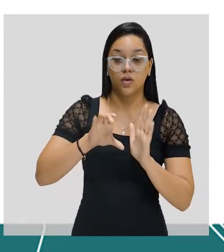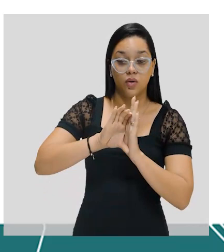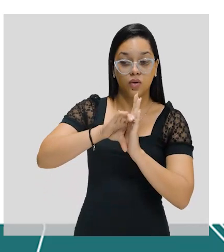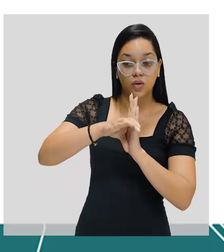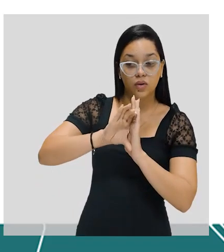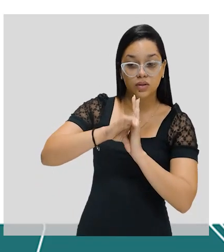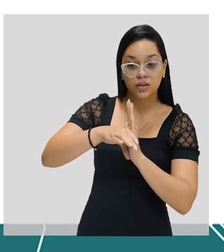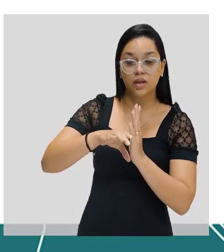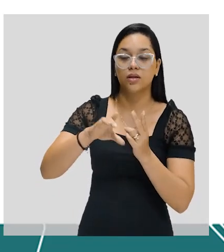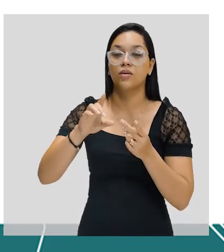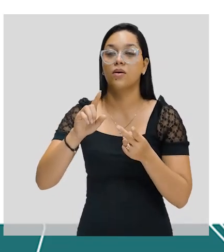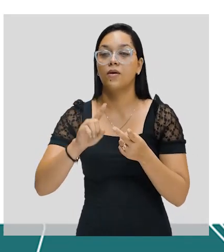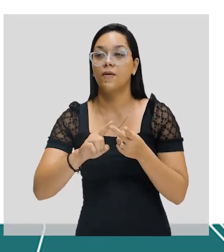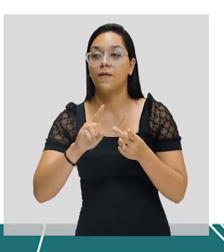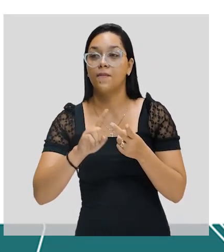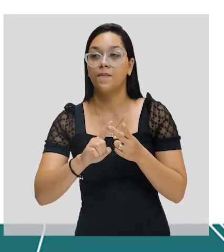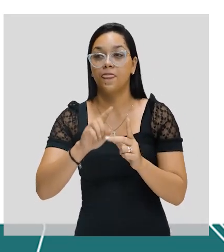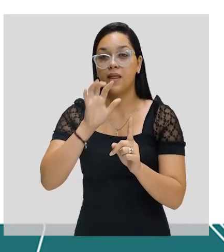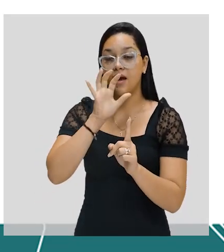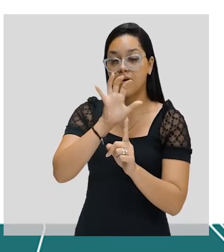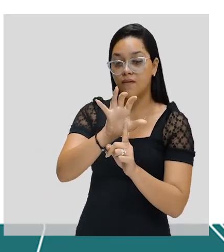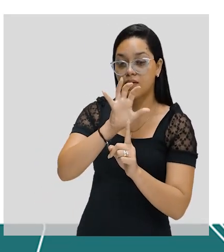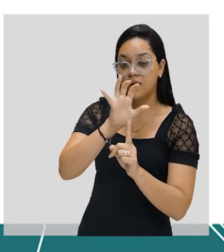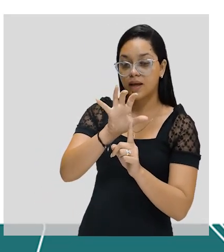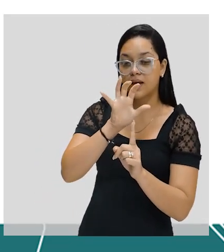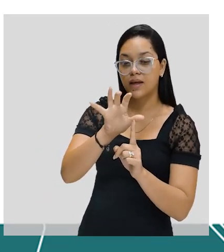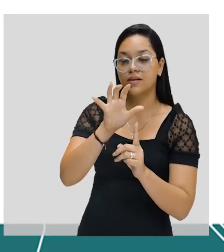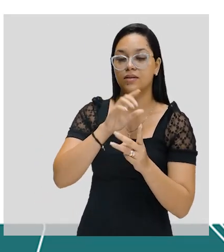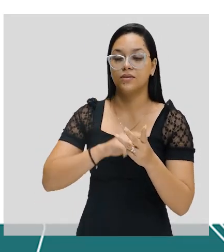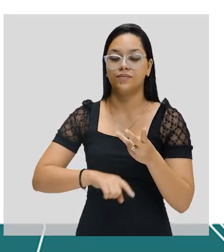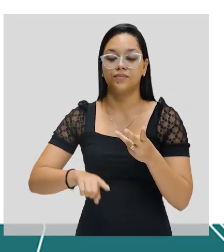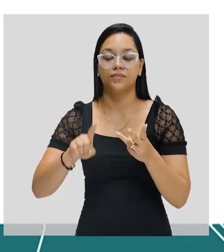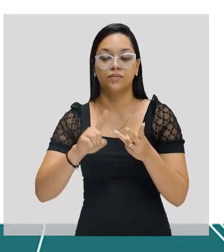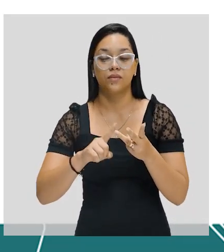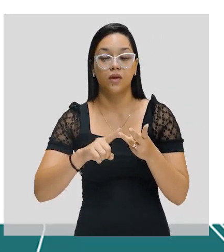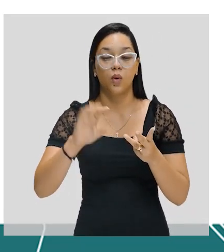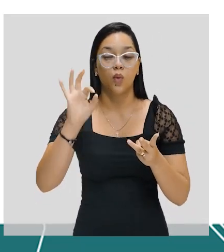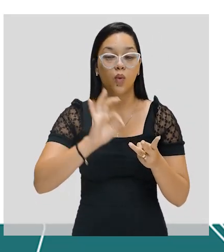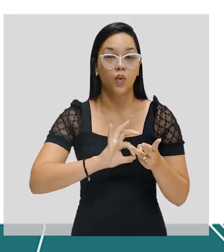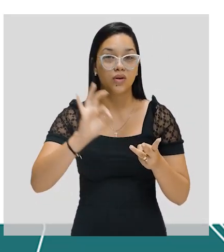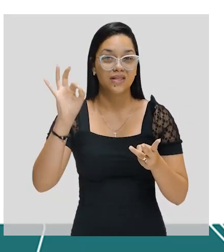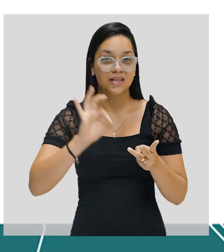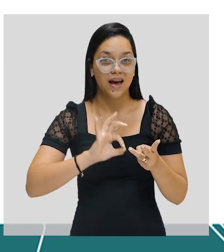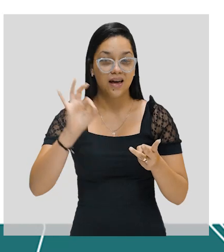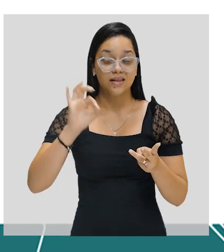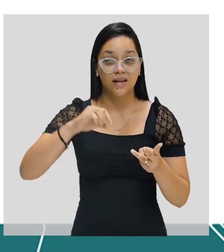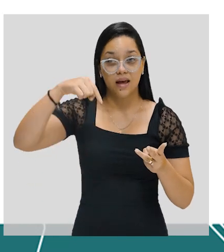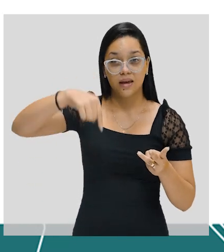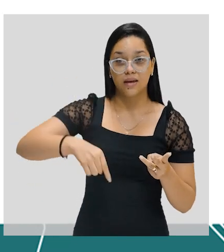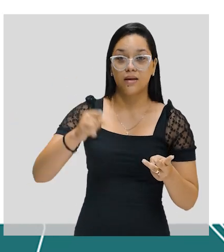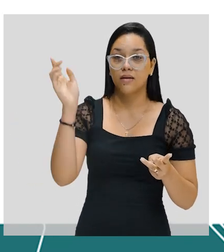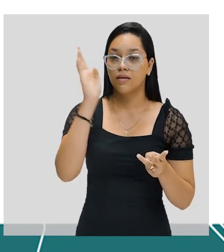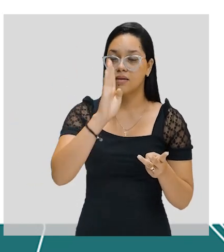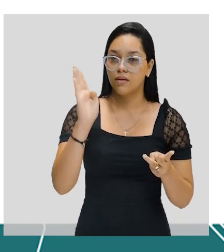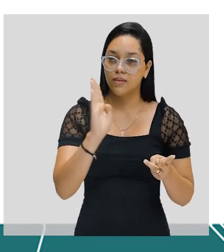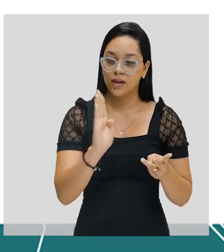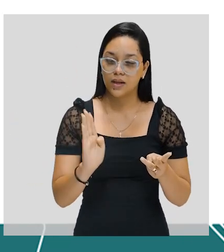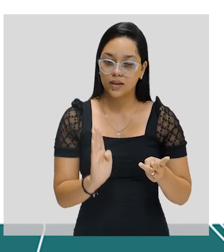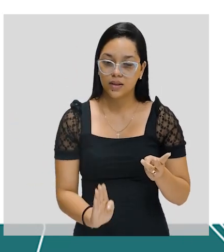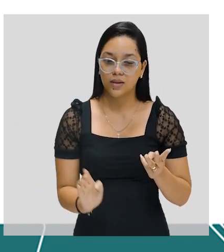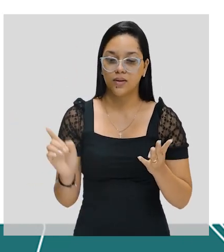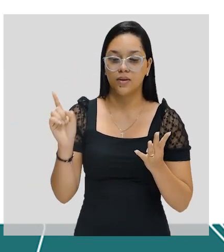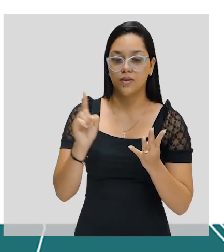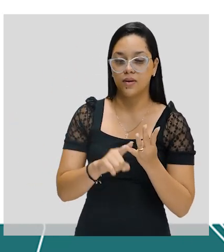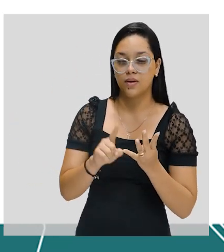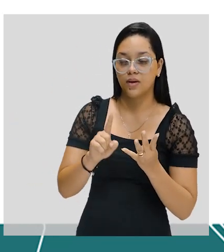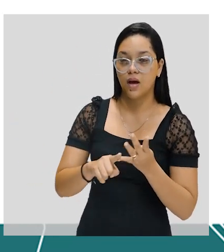do sedentarismo para vocês, a influência da vida moderna, alguns dados sobre o